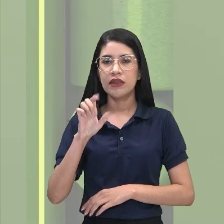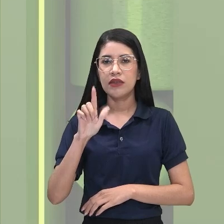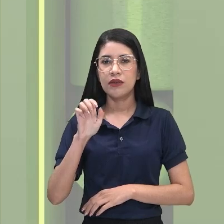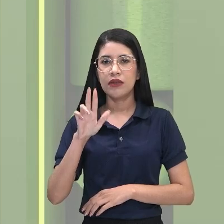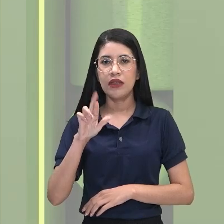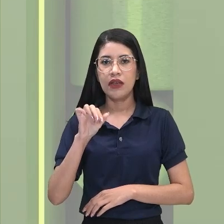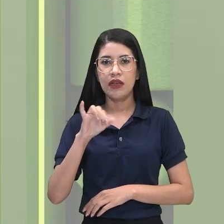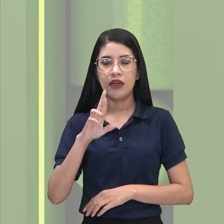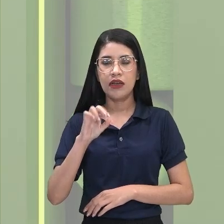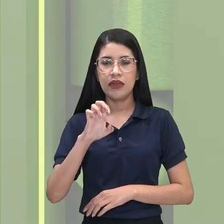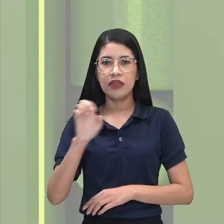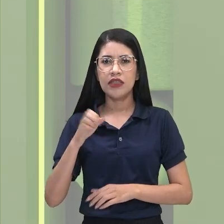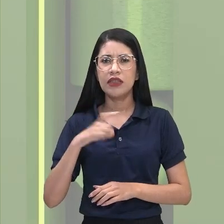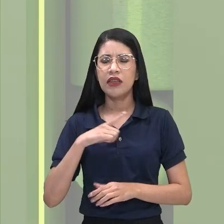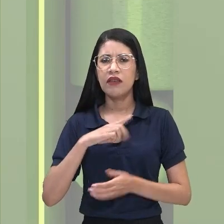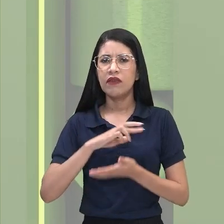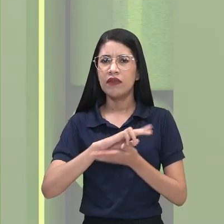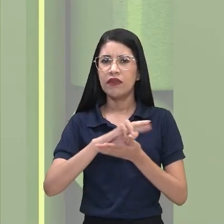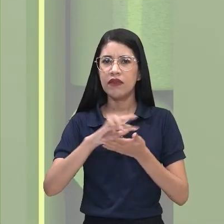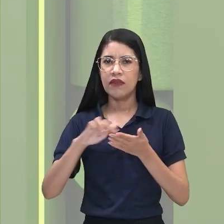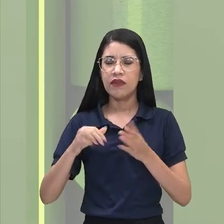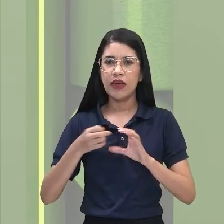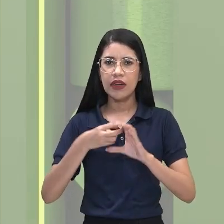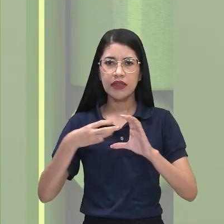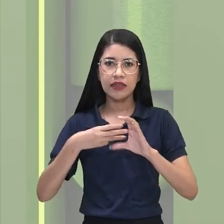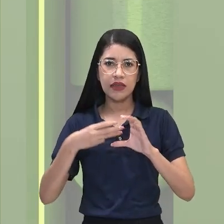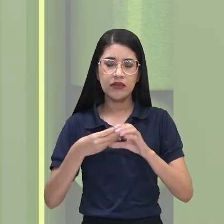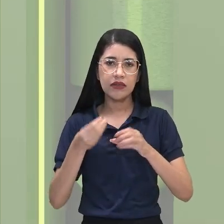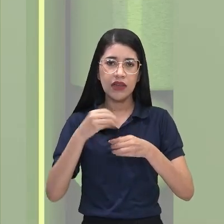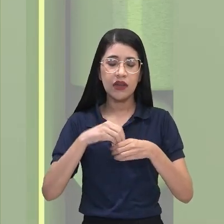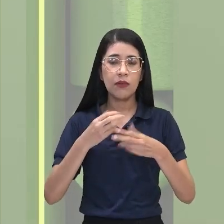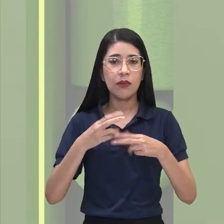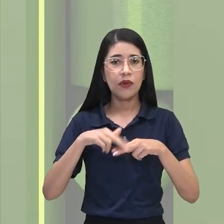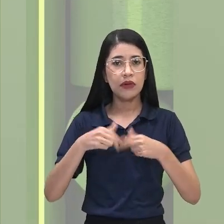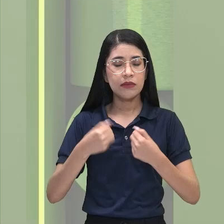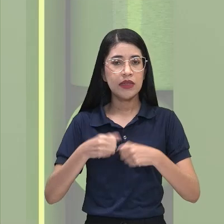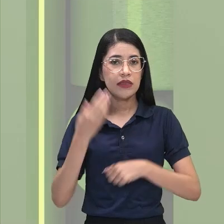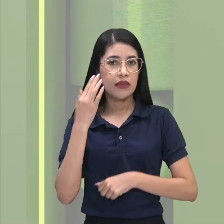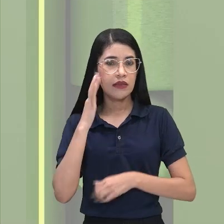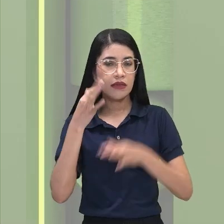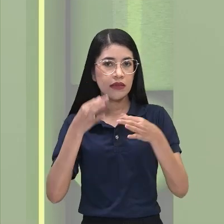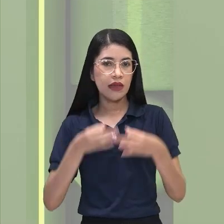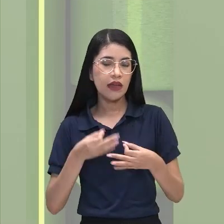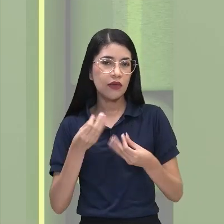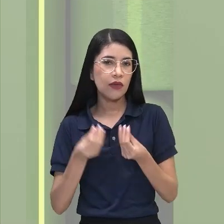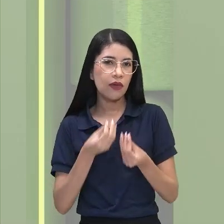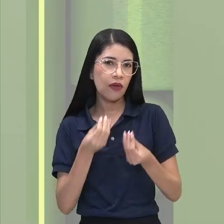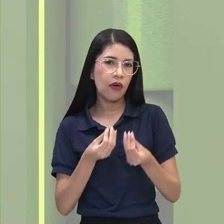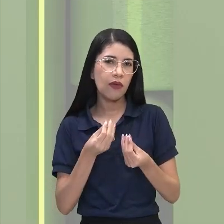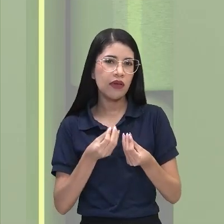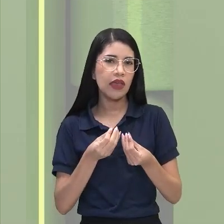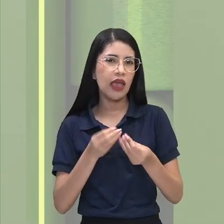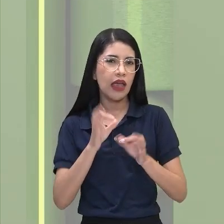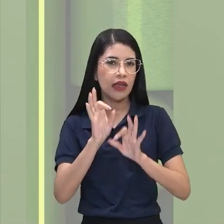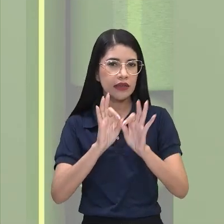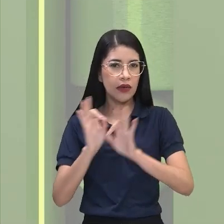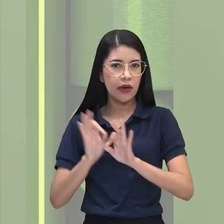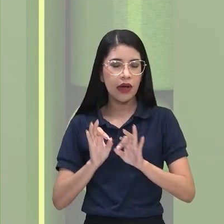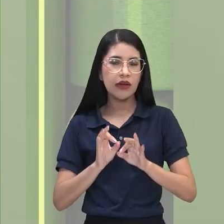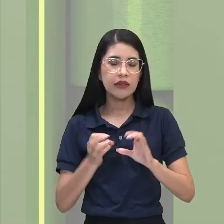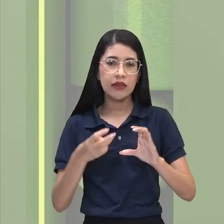uma célula e, por isso, nós devemos compreender essa complexidade, tá,